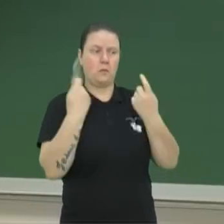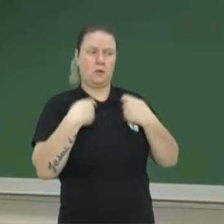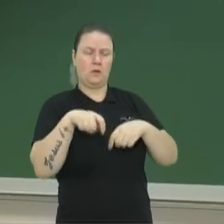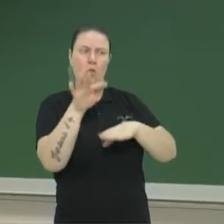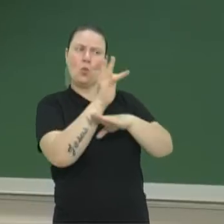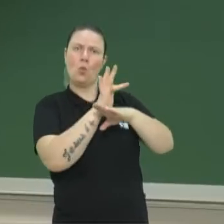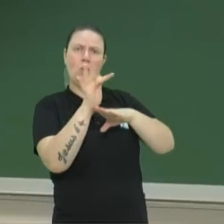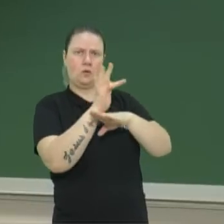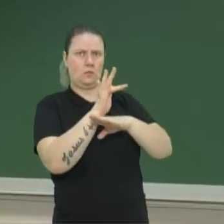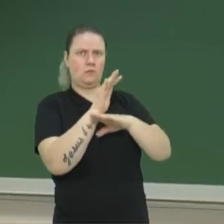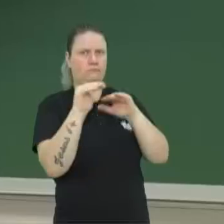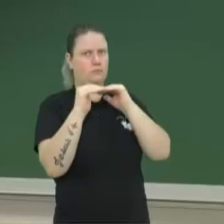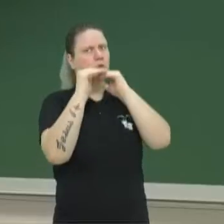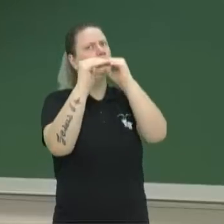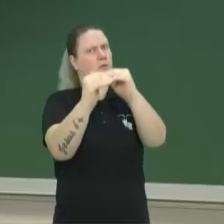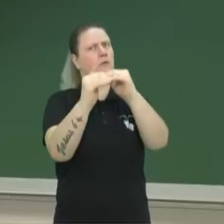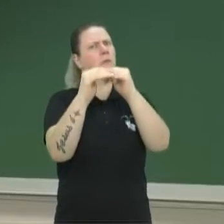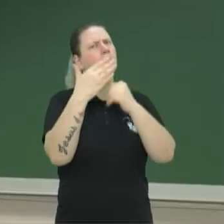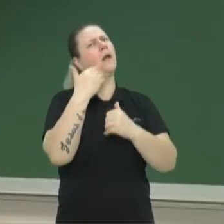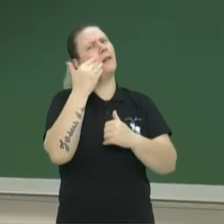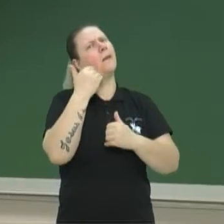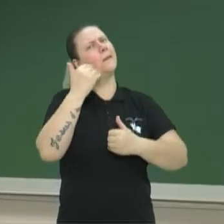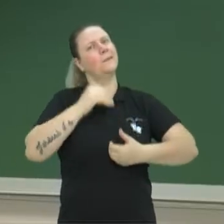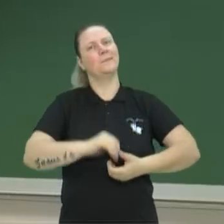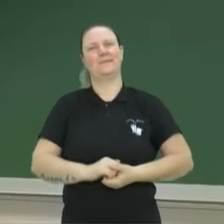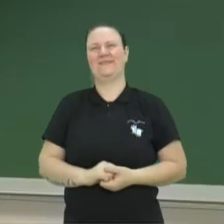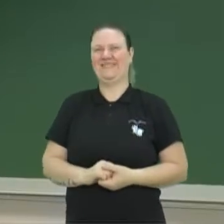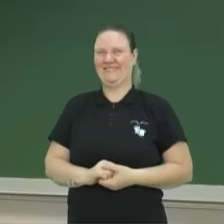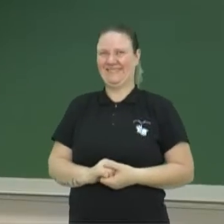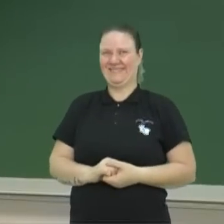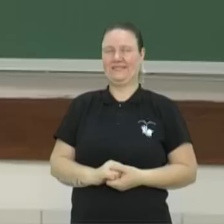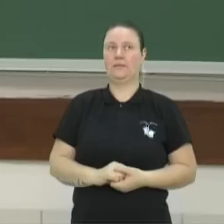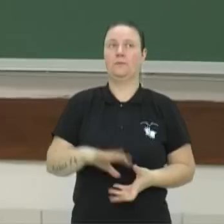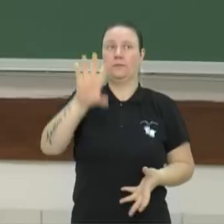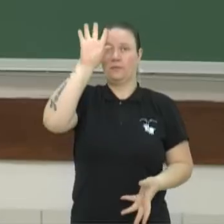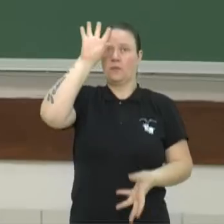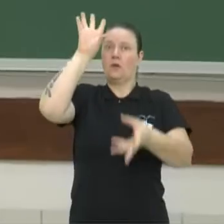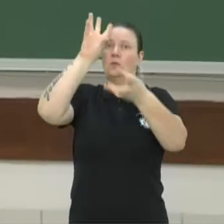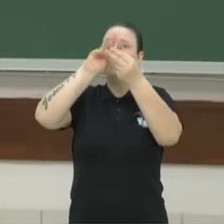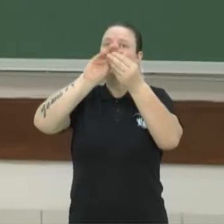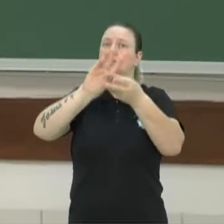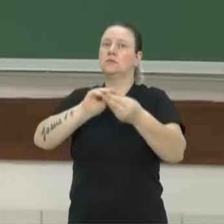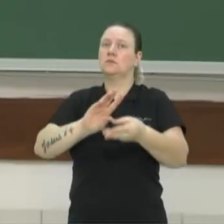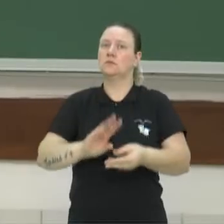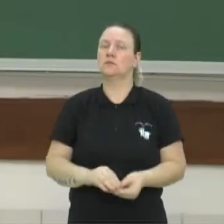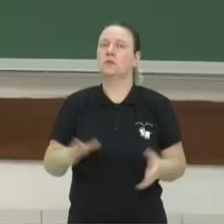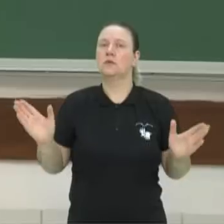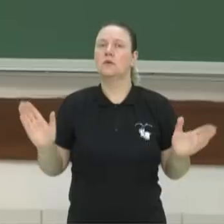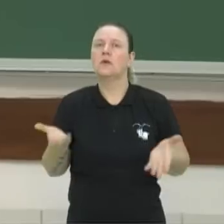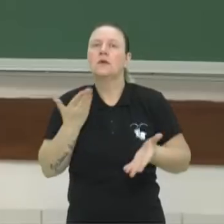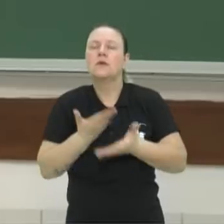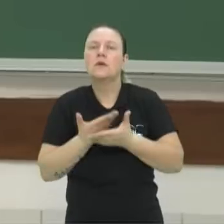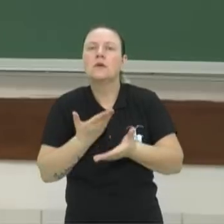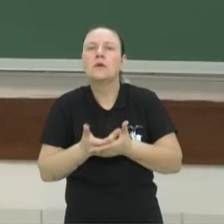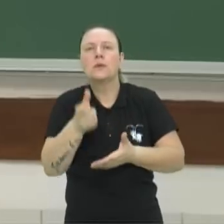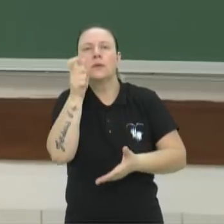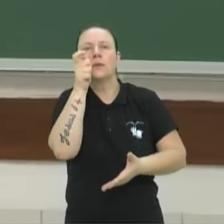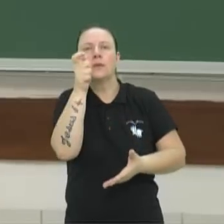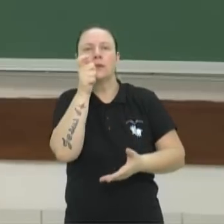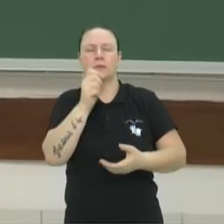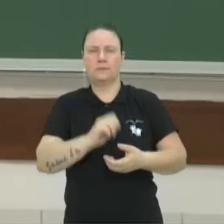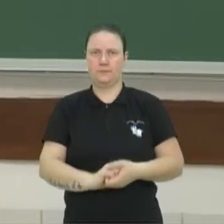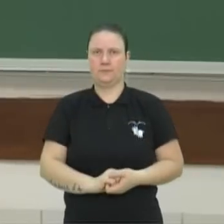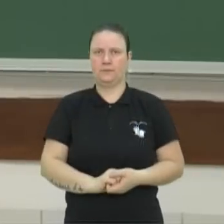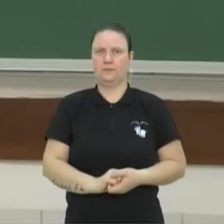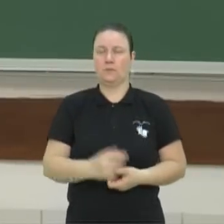certo? E agora, resumindo a nossa aula, né, o que nós vimos e estudamos na aula de hoje. Vejamos, então